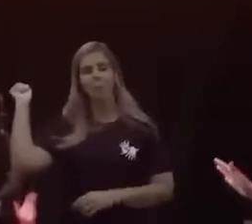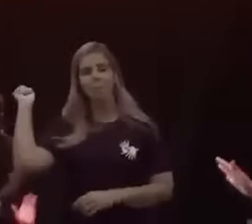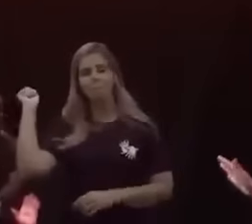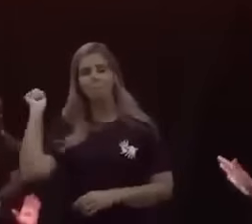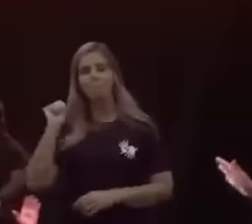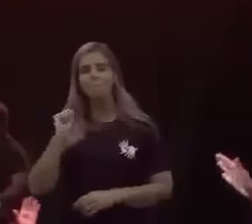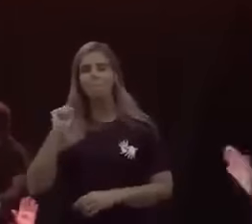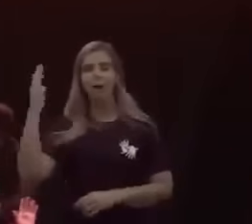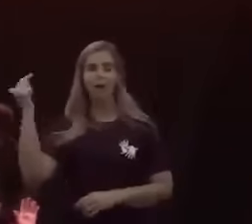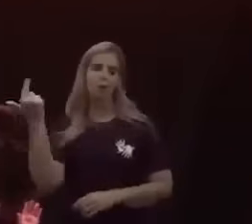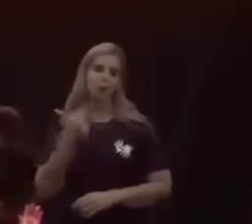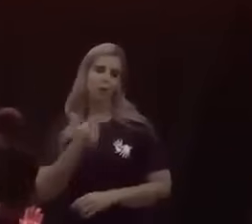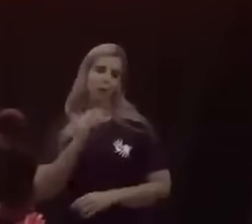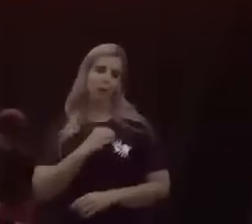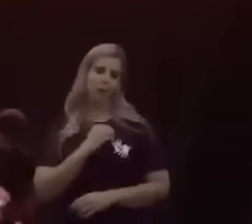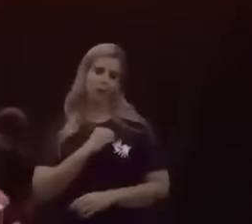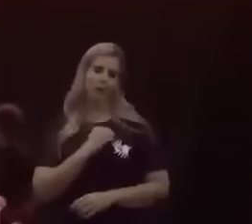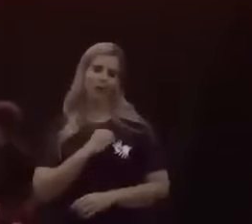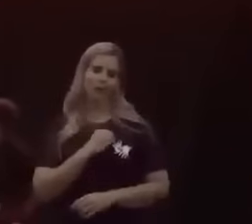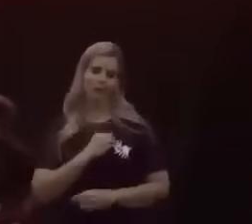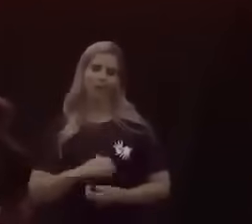pecado.